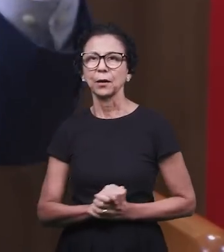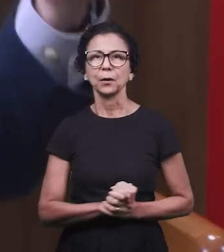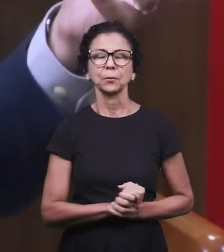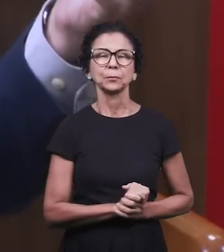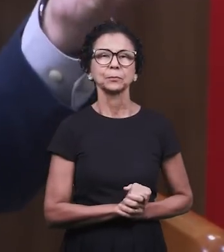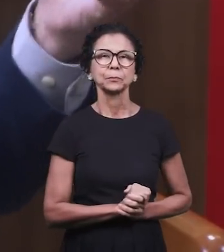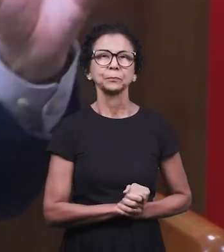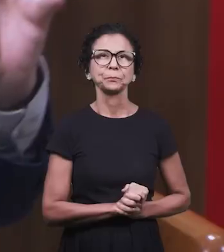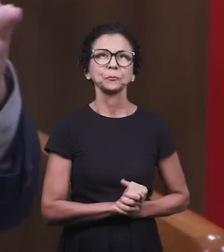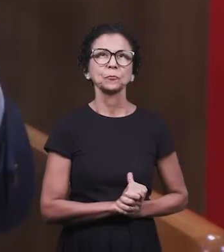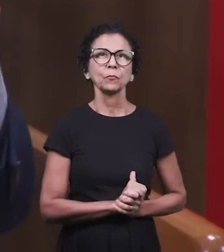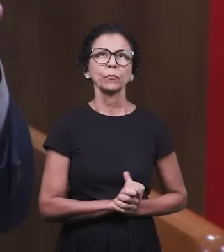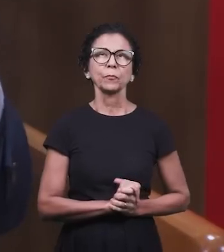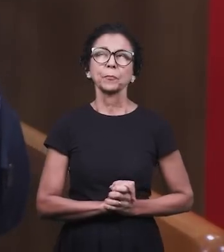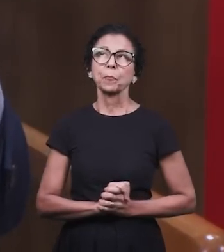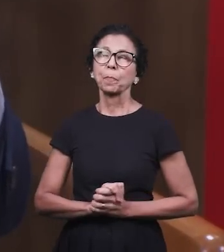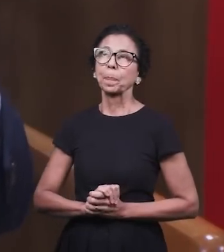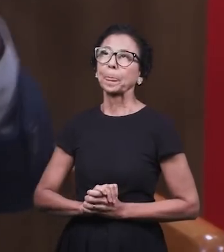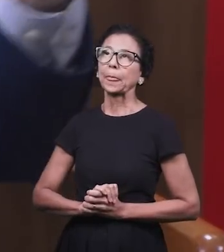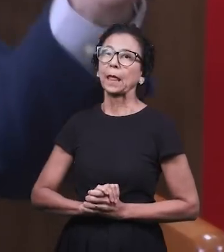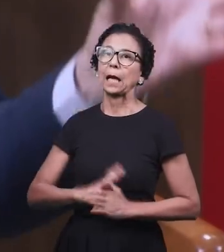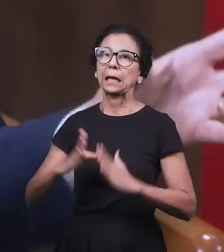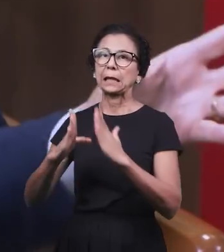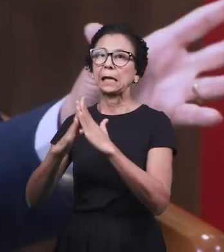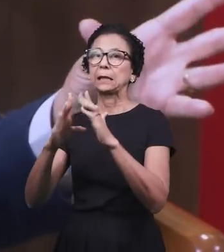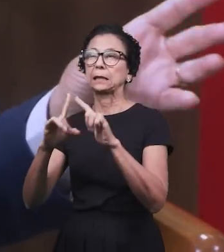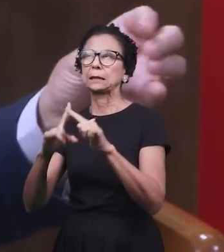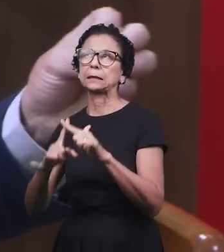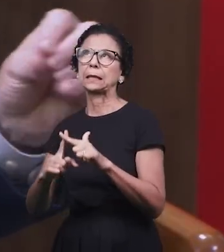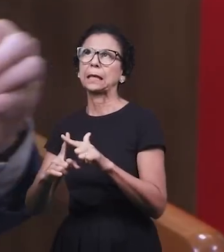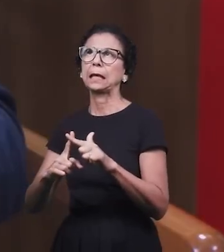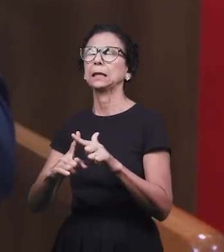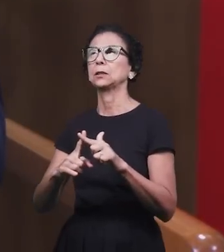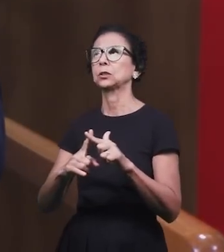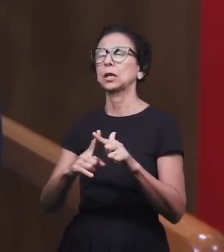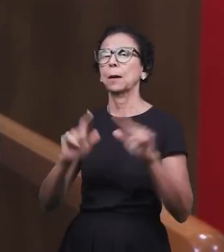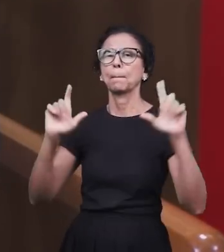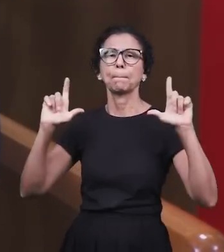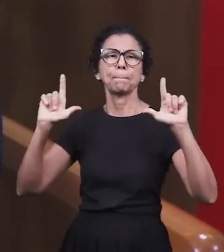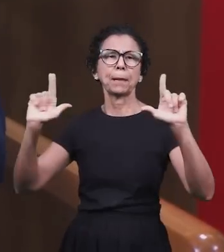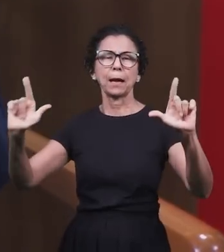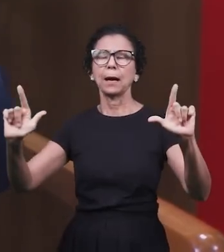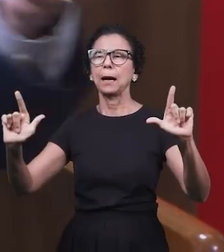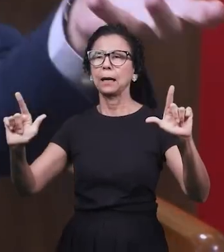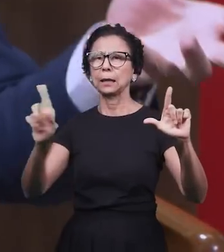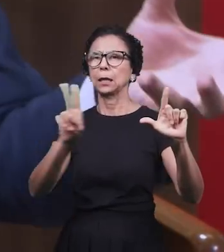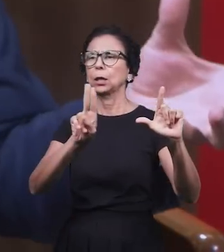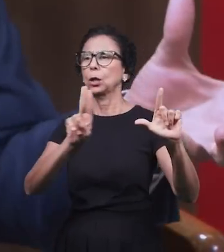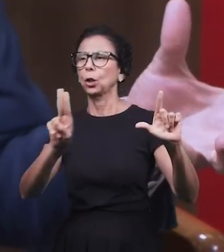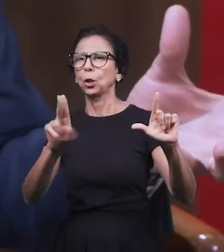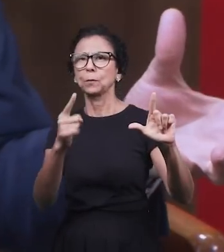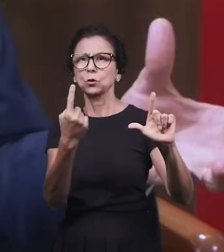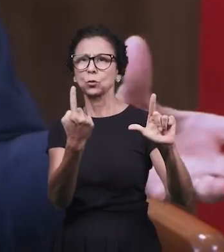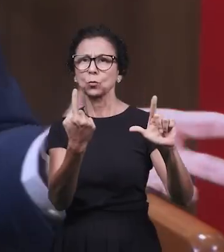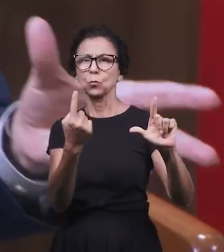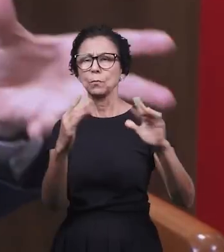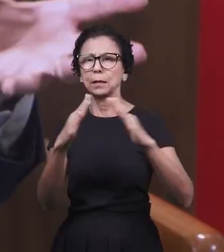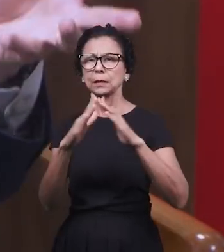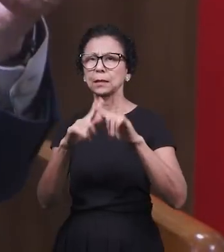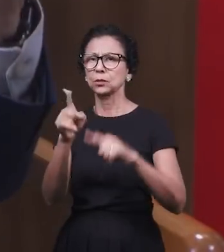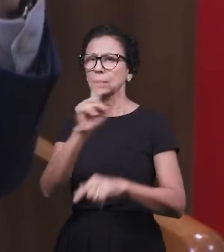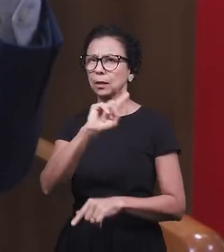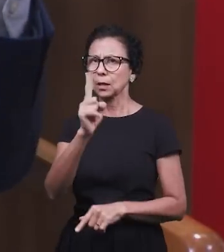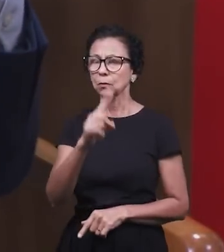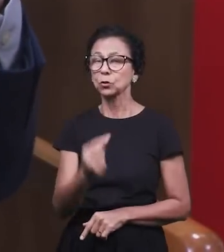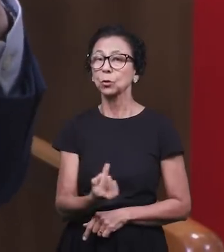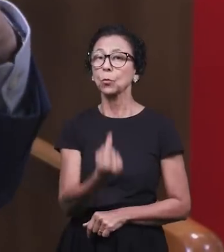da igreja, nós não estamos dizendo uma denominação, uma placa. Nós estamos falando de um